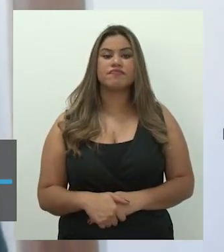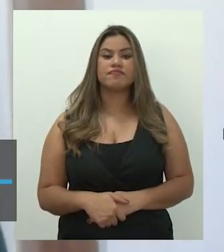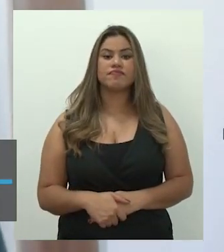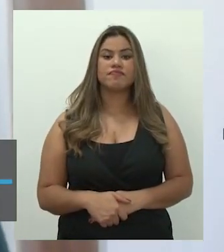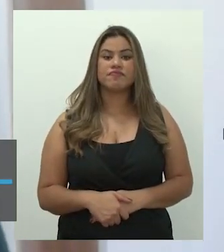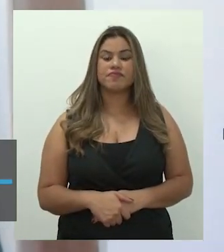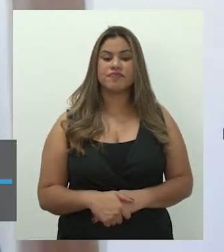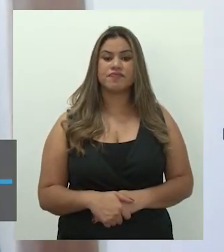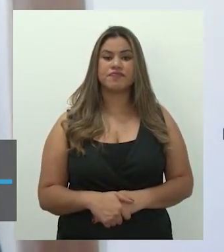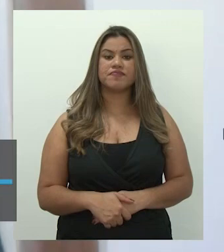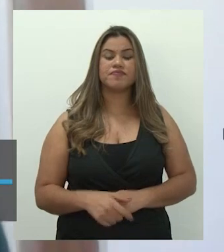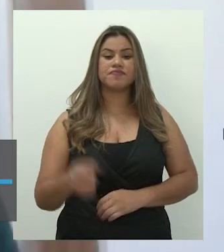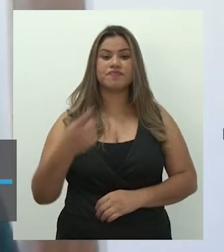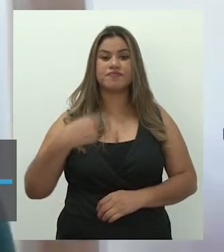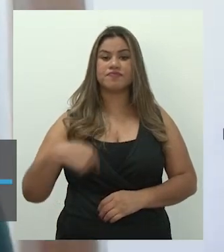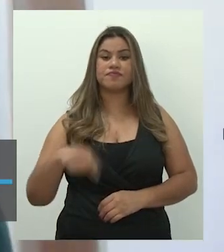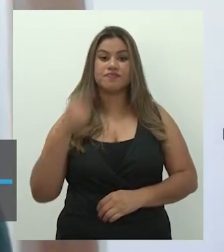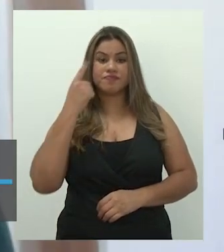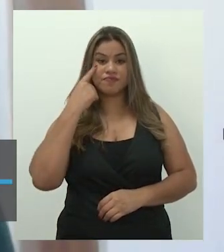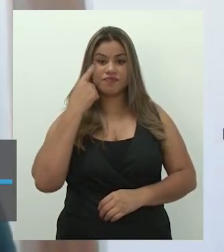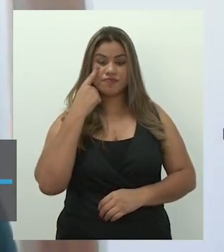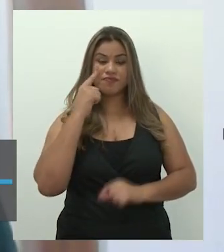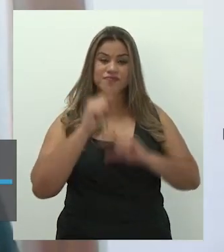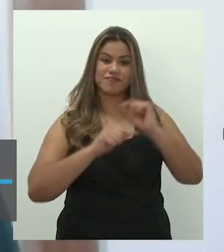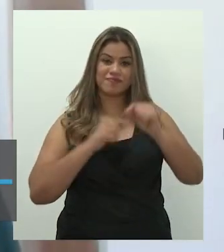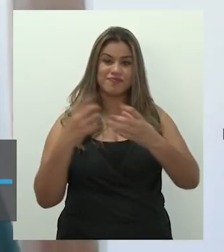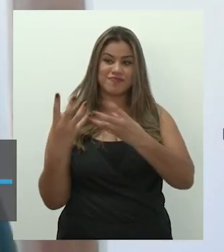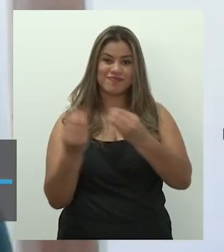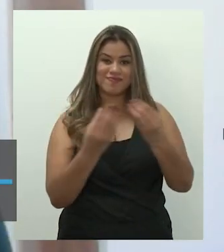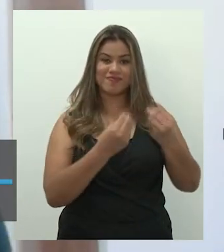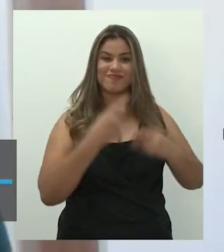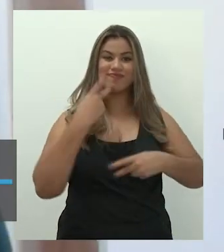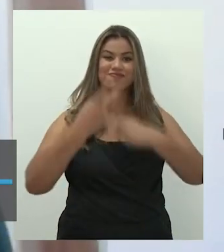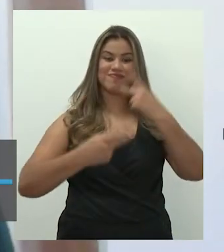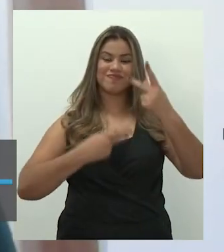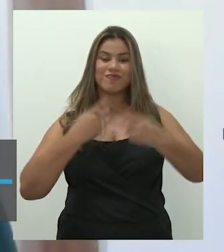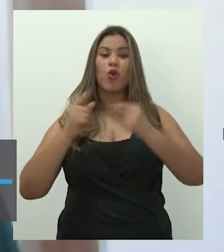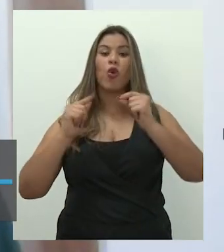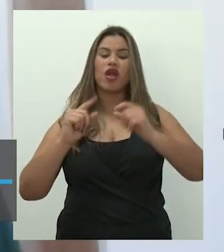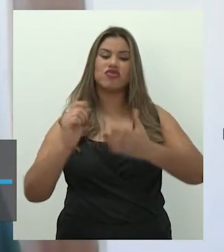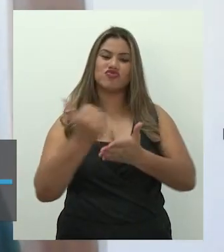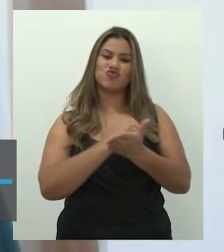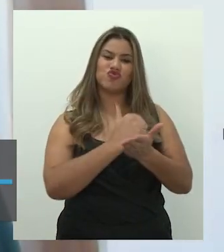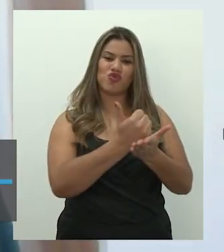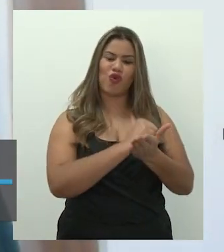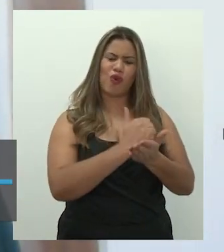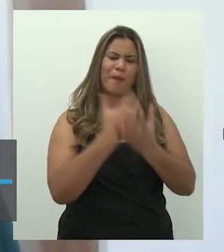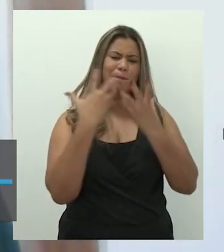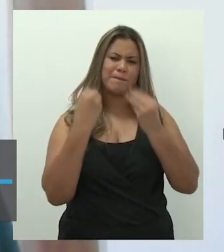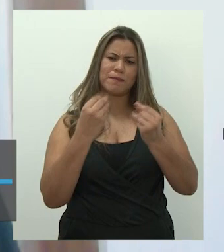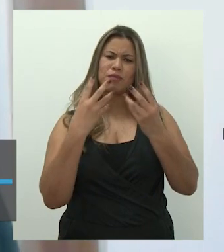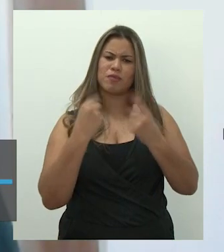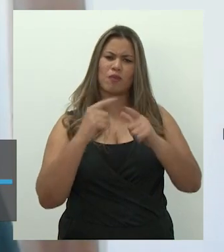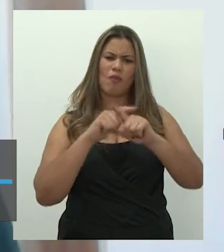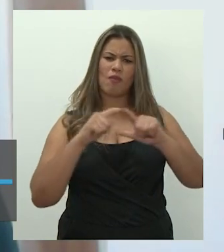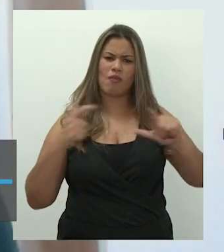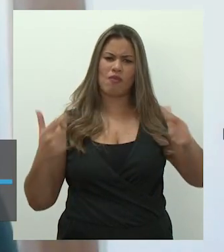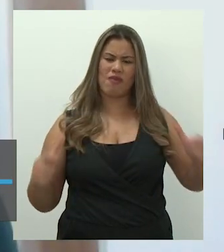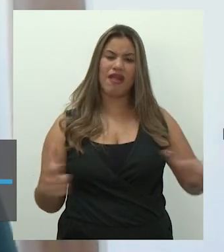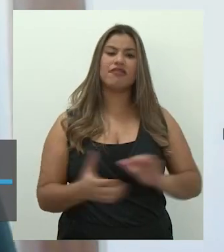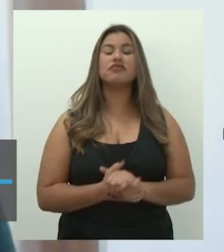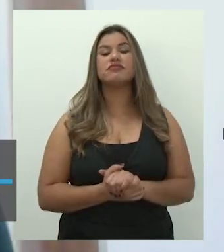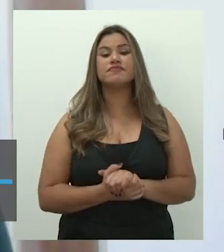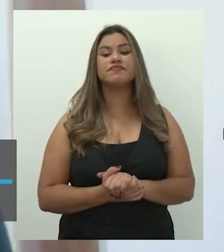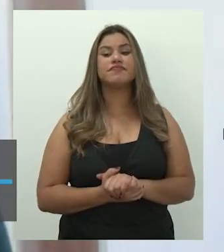Aí nós vemos que vocês todos falaram sobre jogos, né? Muito interessante. A maioria falou sobre jogos, temos muitas contribuições